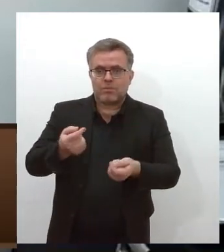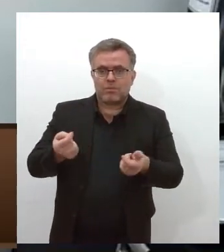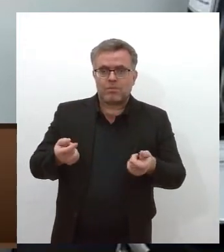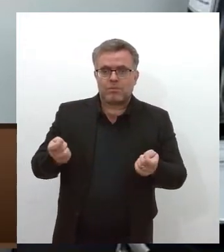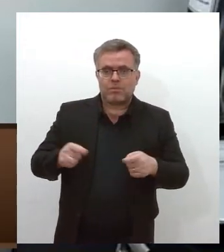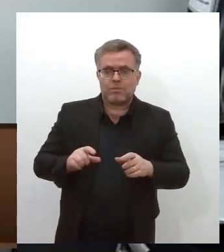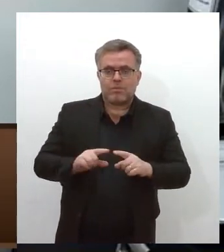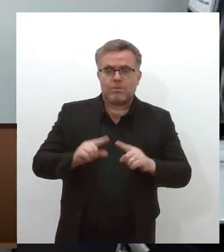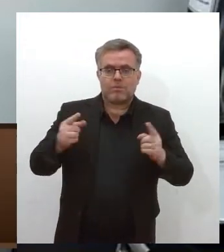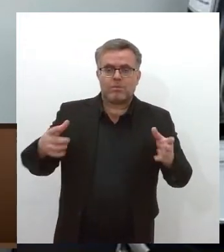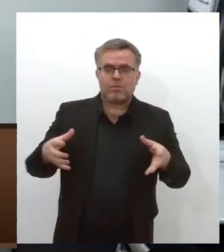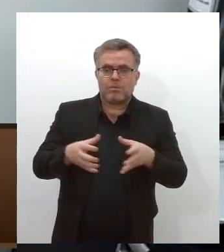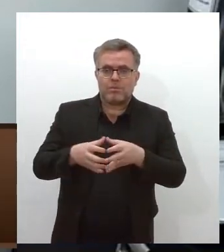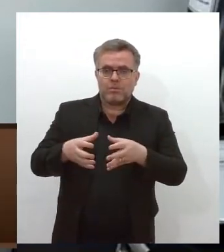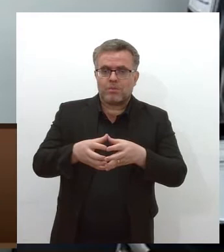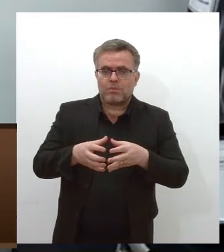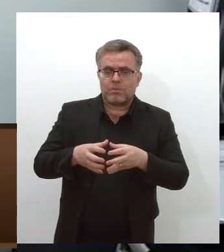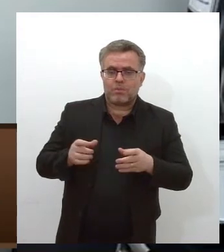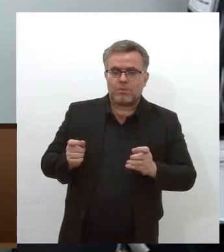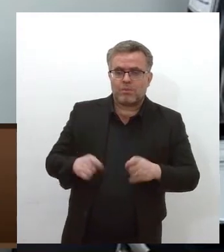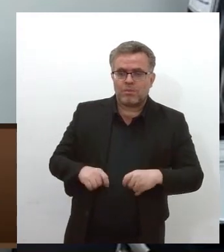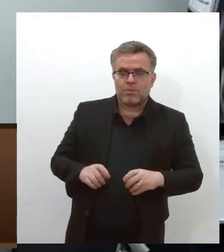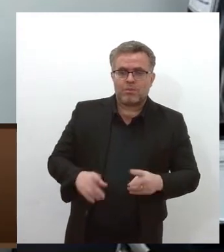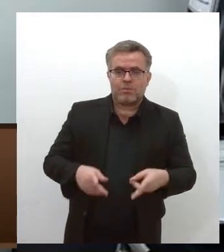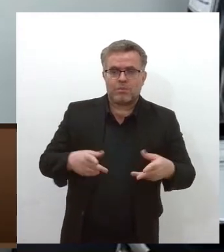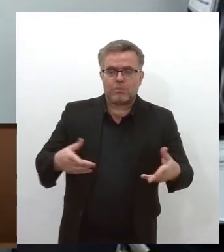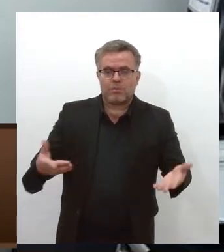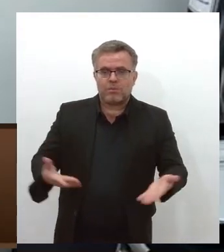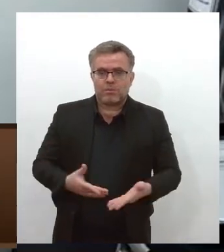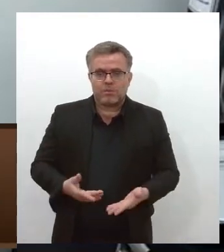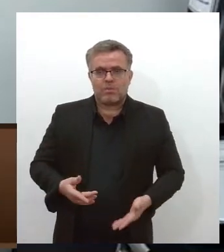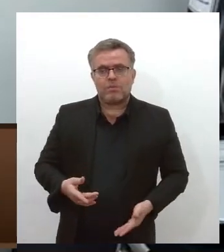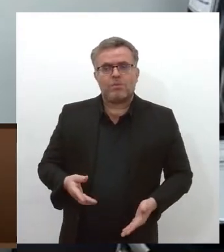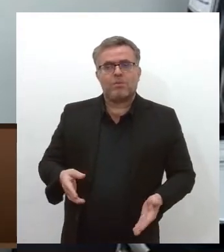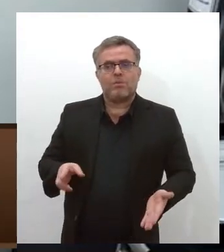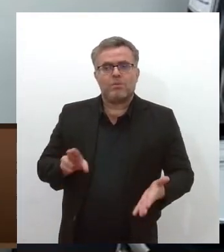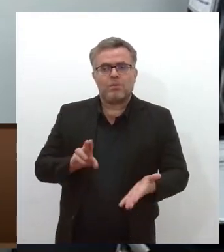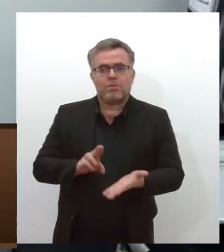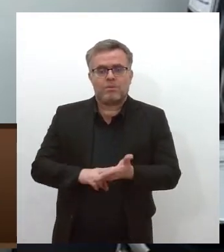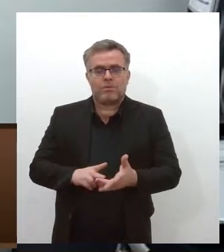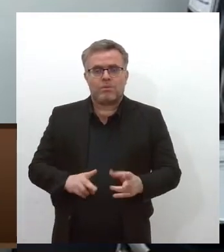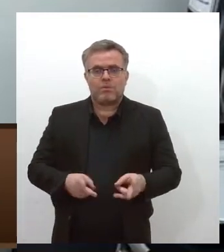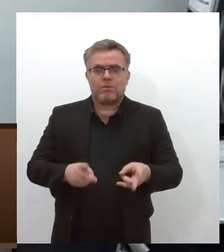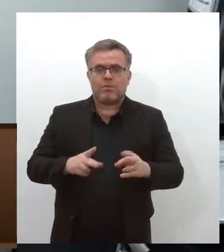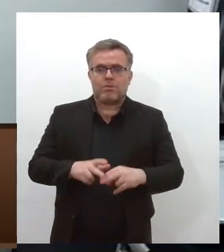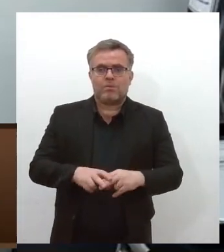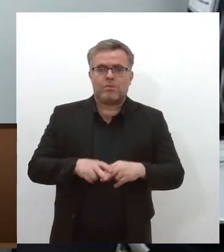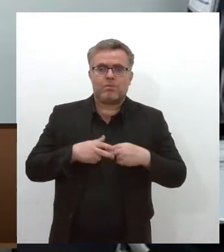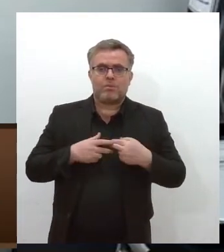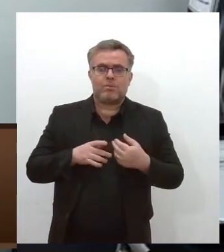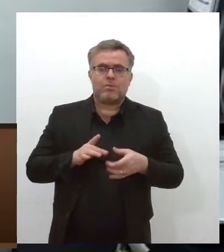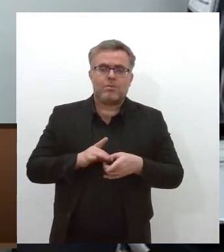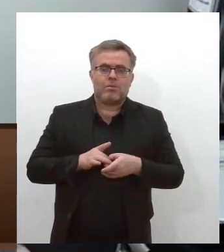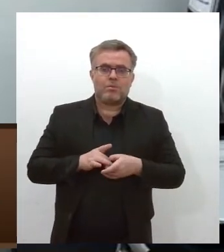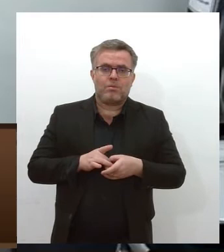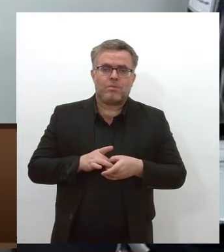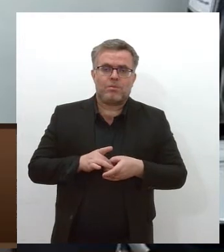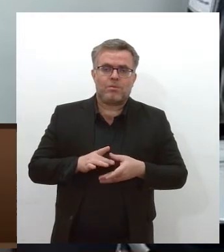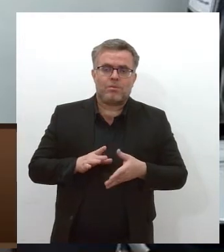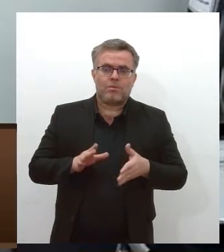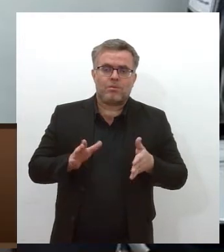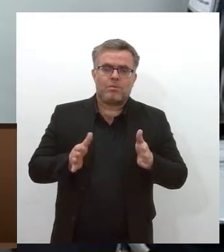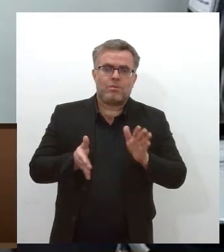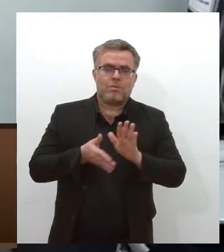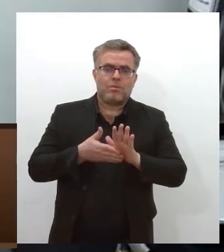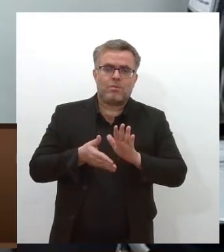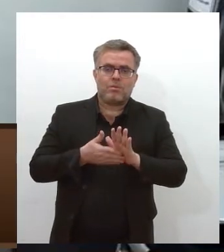A polarização política, ela é um risco justamente por isso. A democracia, ela prevê, ou ela antevê